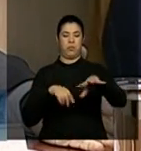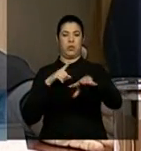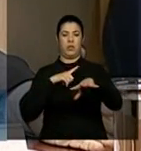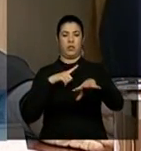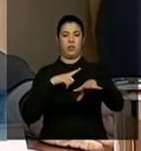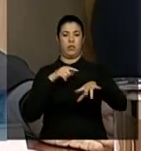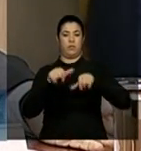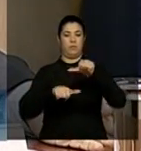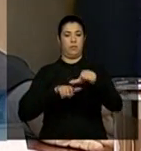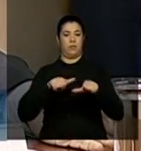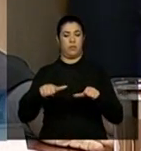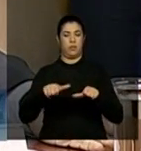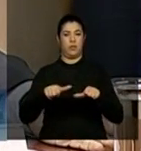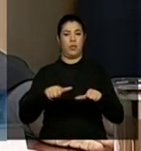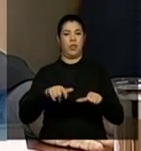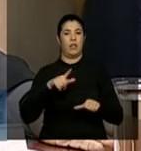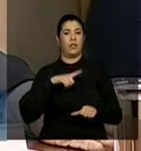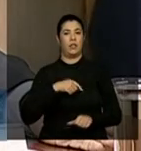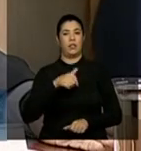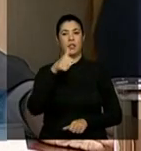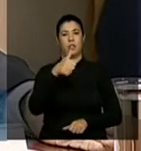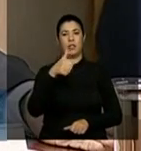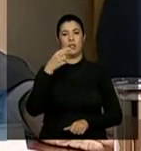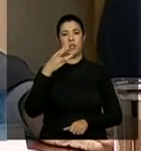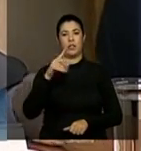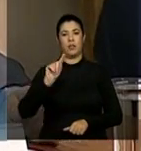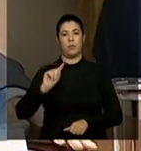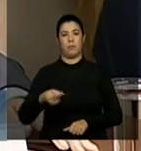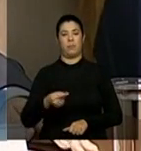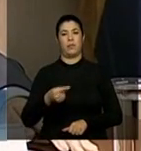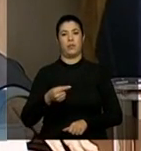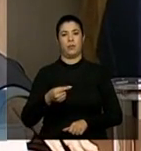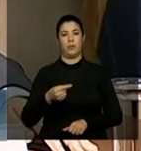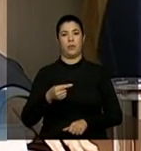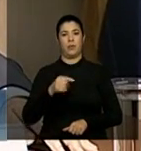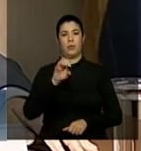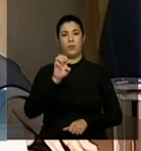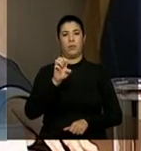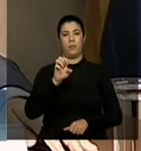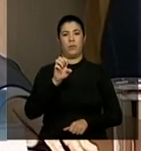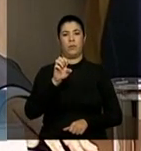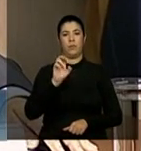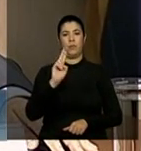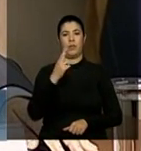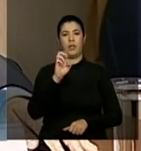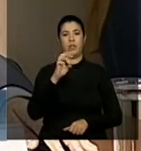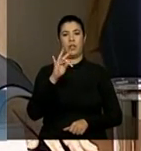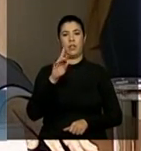tem 113 mil hectares, eles estão regenerando desde 2008.